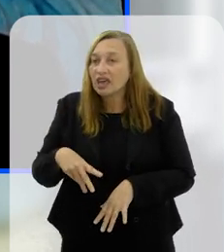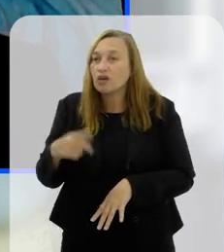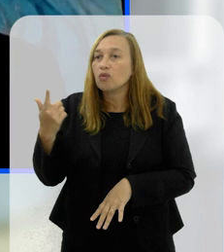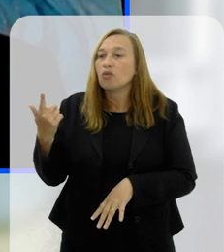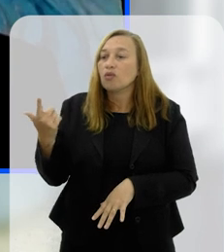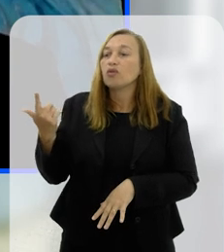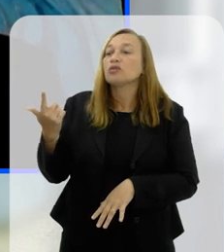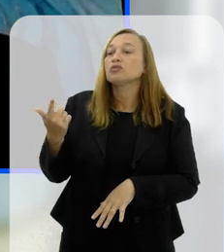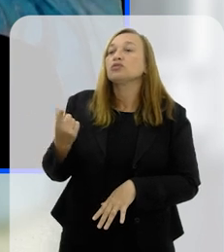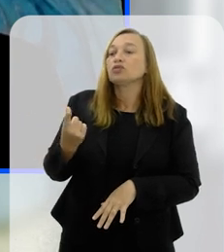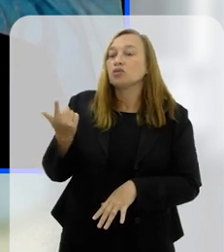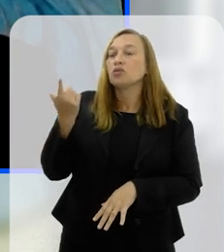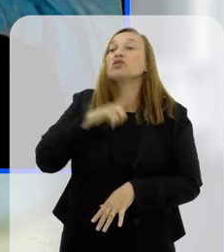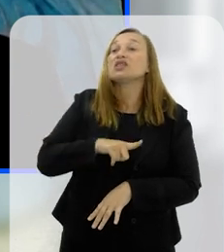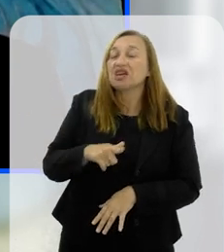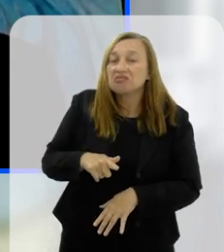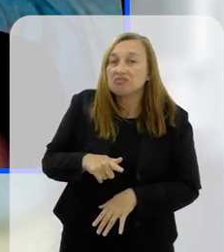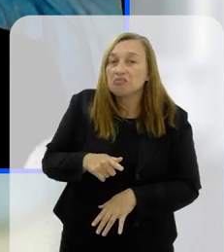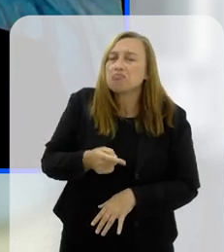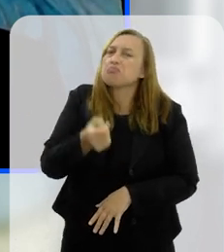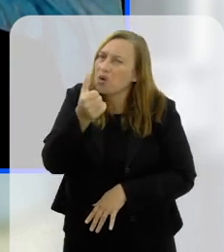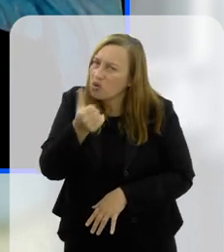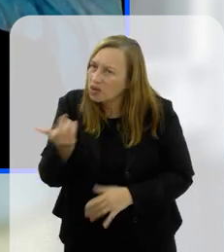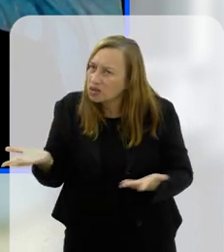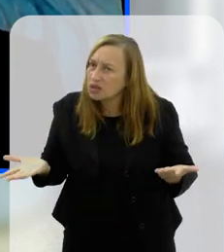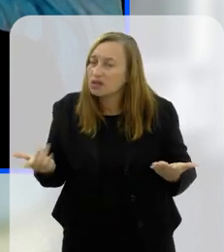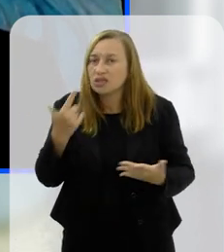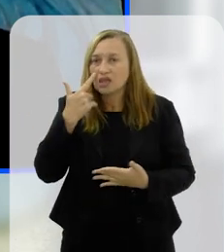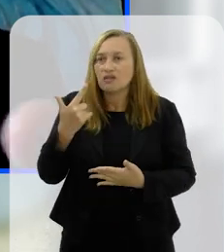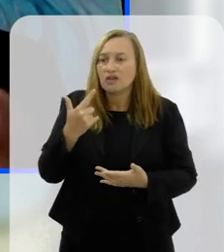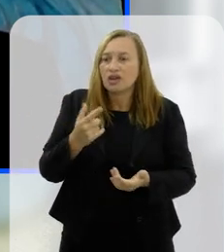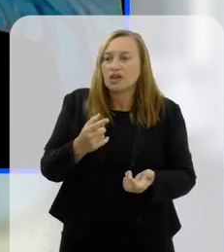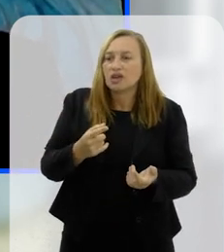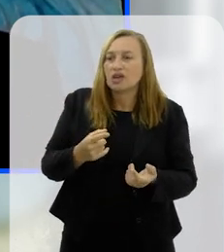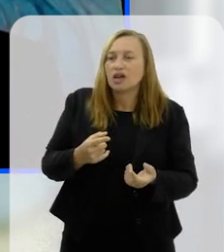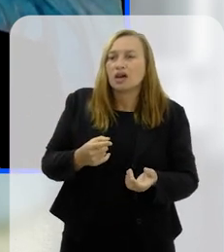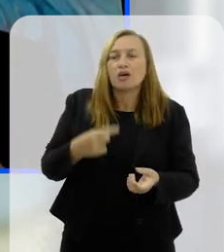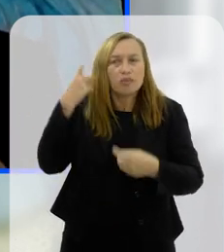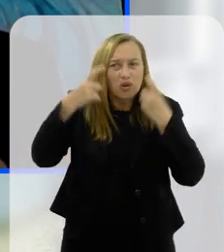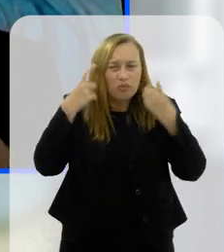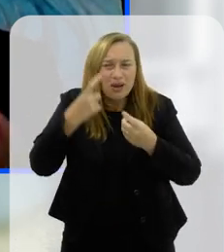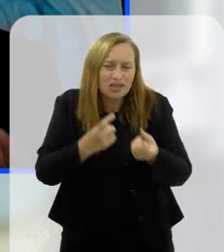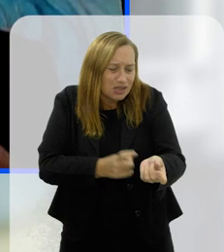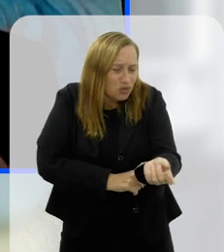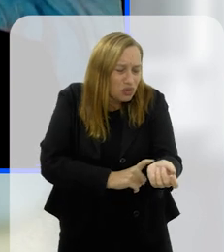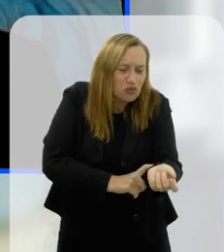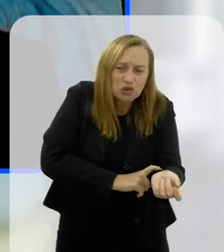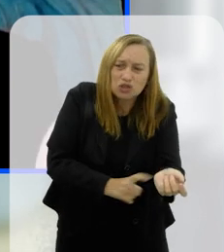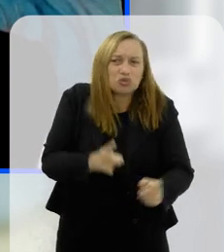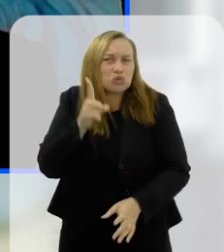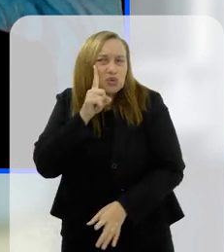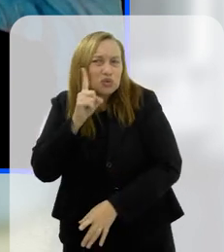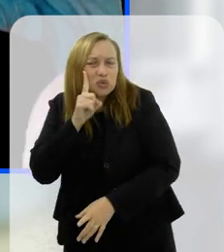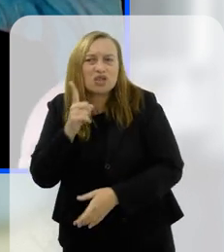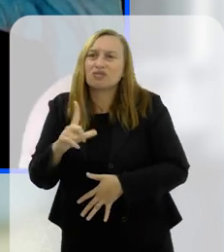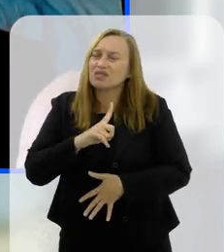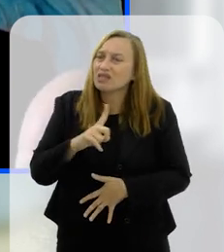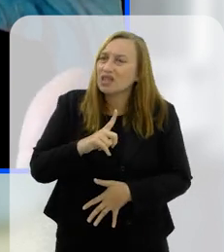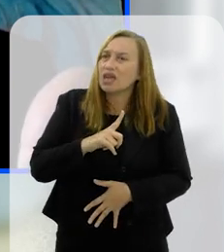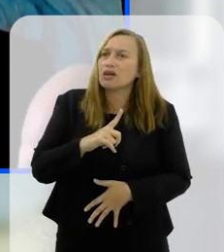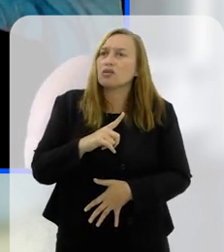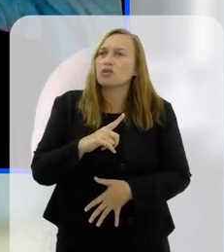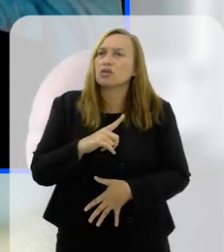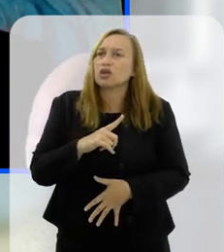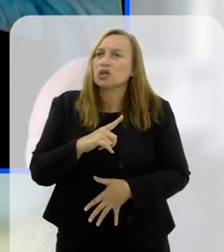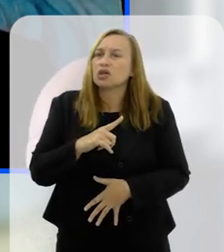pessoas né né pouquíssimas pessoas Então você tem o stresse do dia a dia você